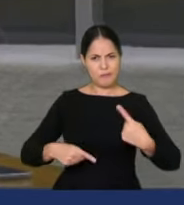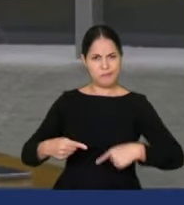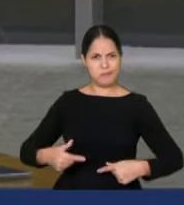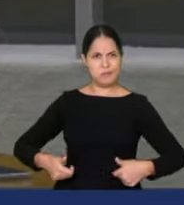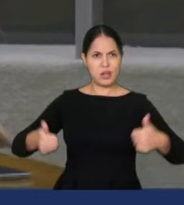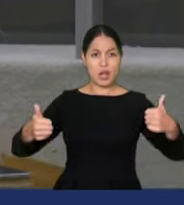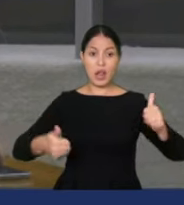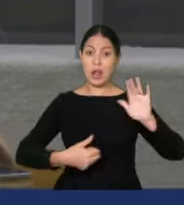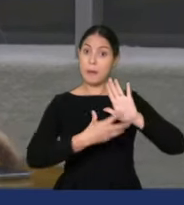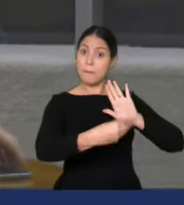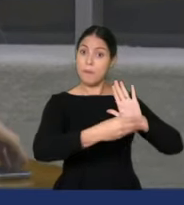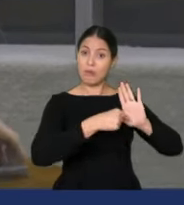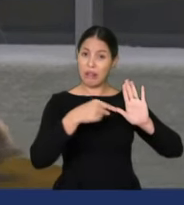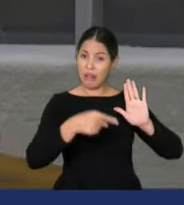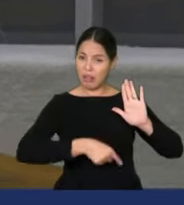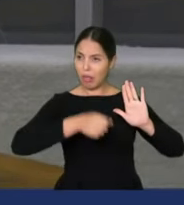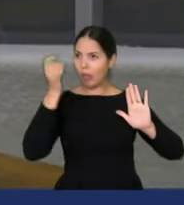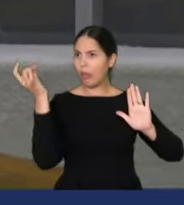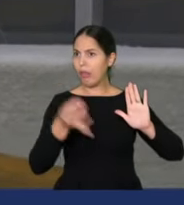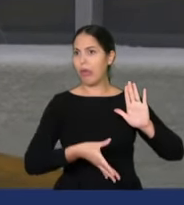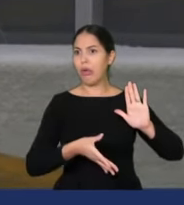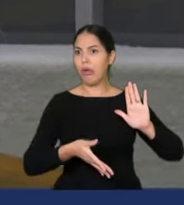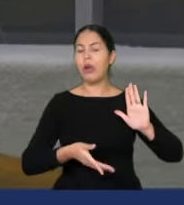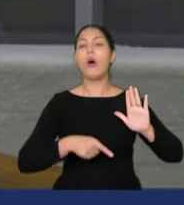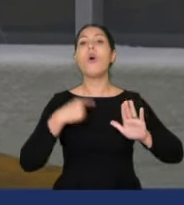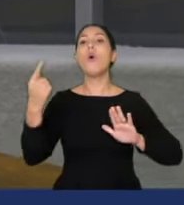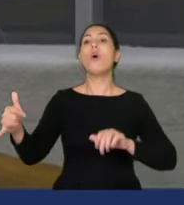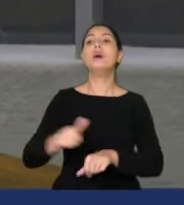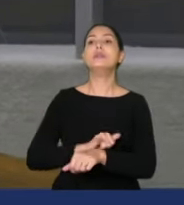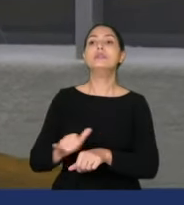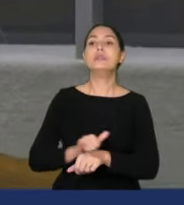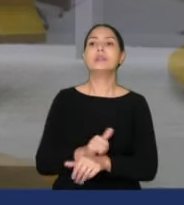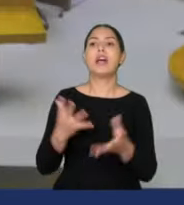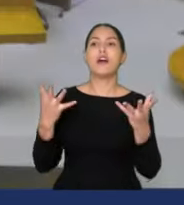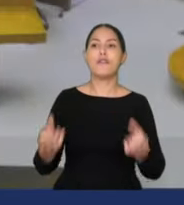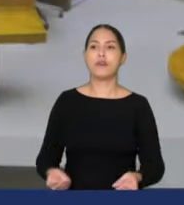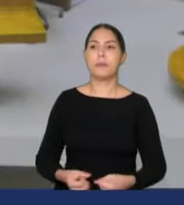faliu, vamos buscar um outro caminho.